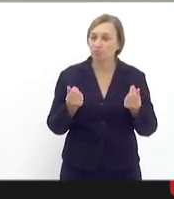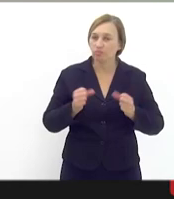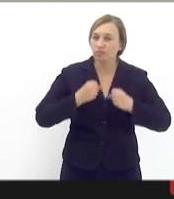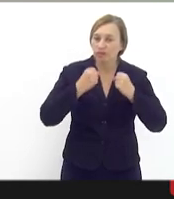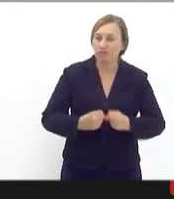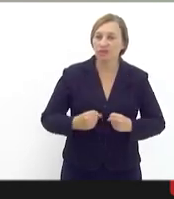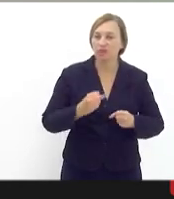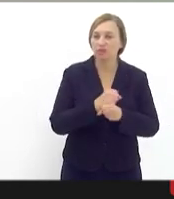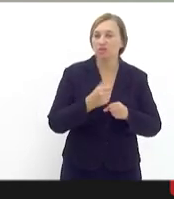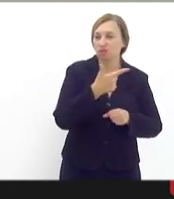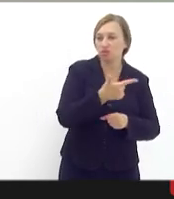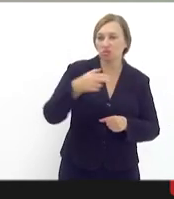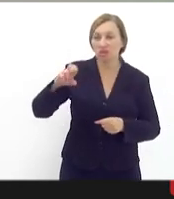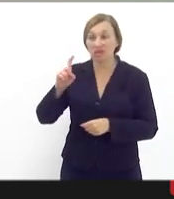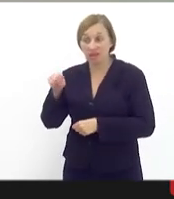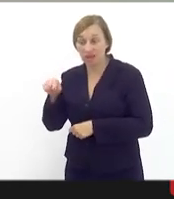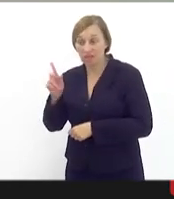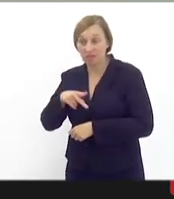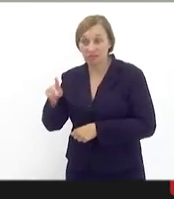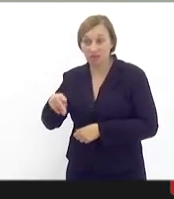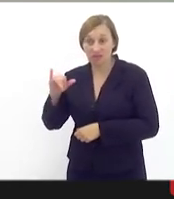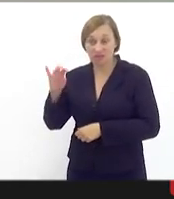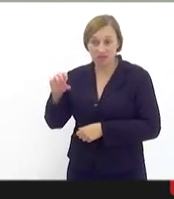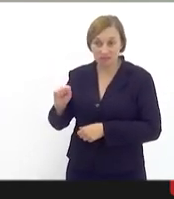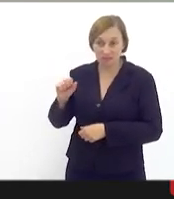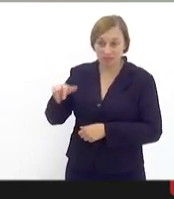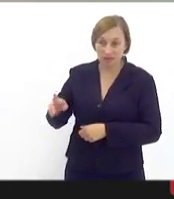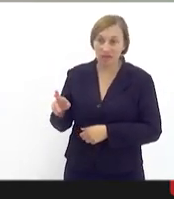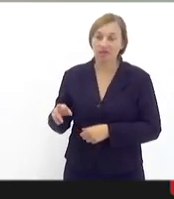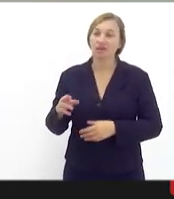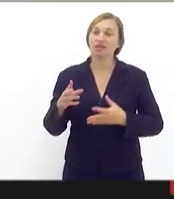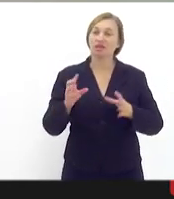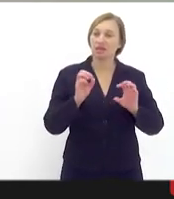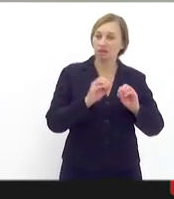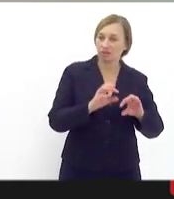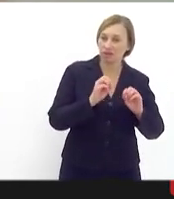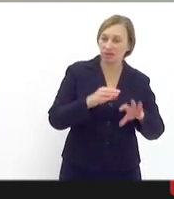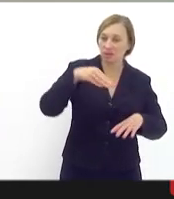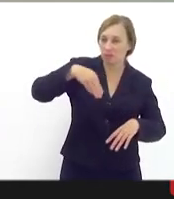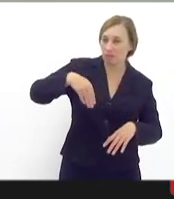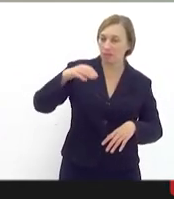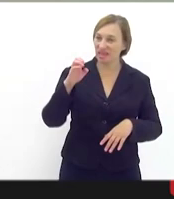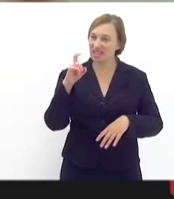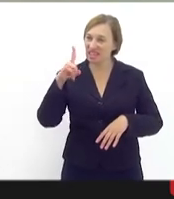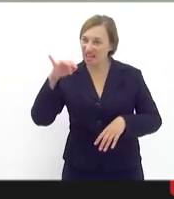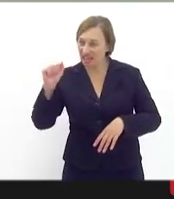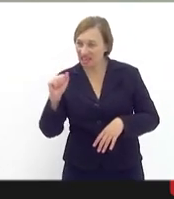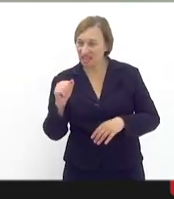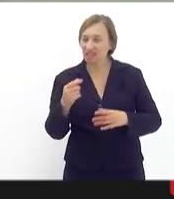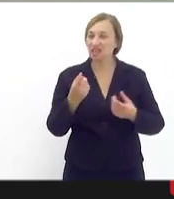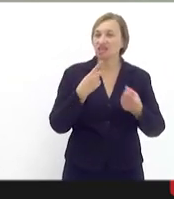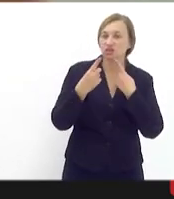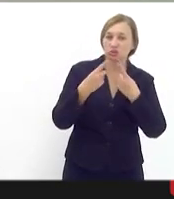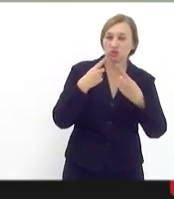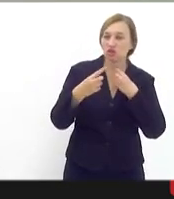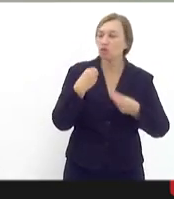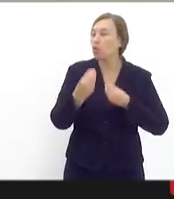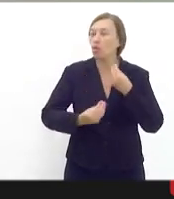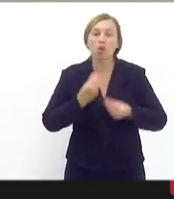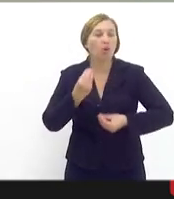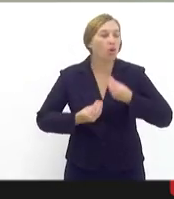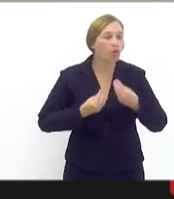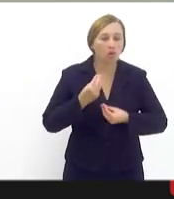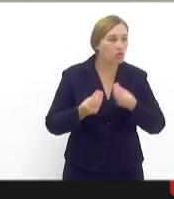em 2015, né, professor Ismar, a questão da educação midiática. Foi quando a gente começou a discutir de que forma a gente